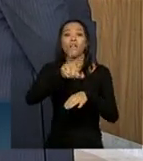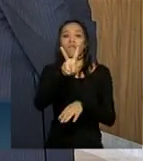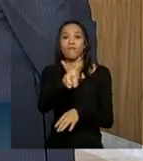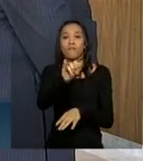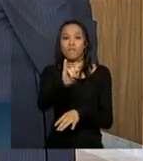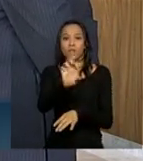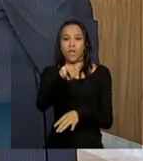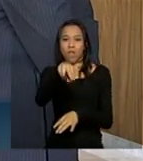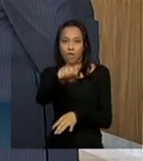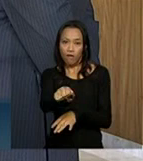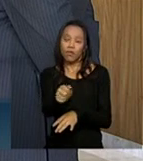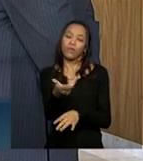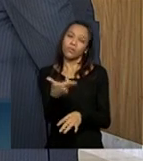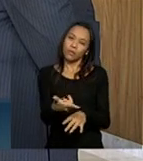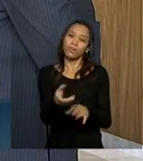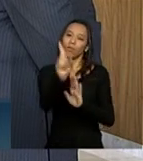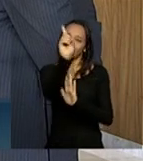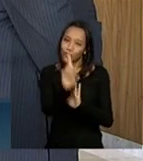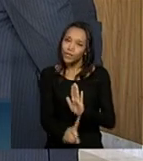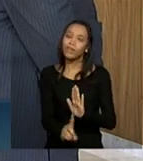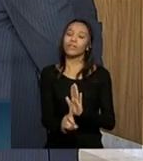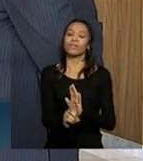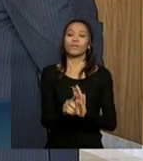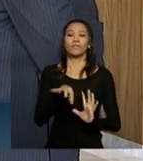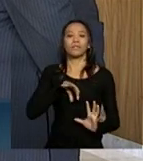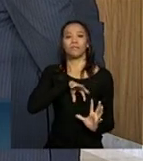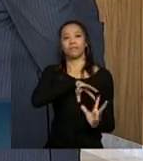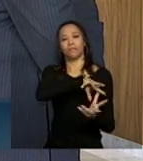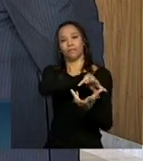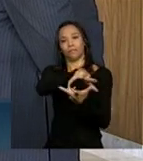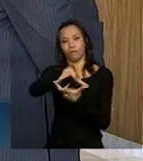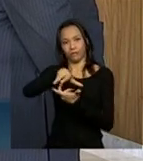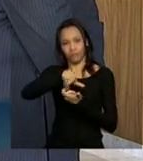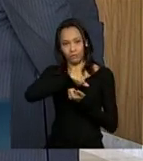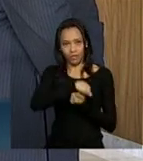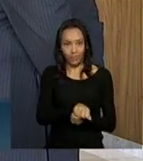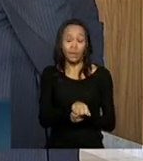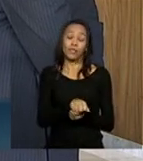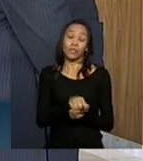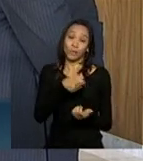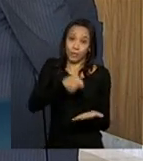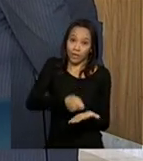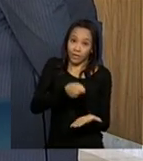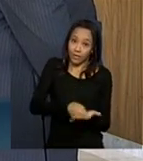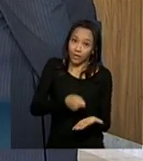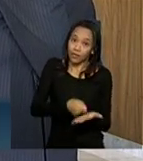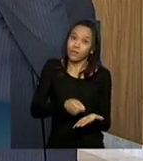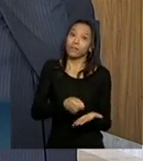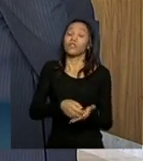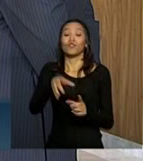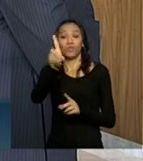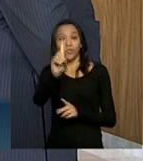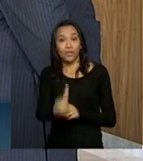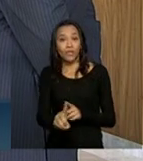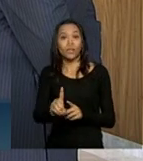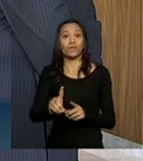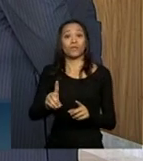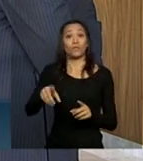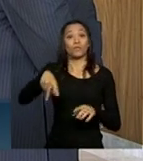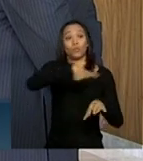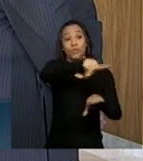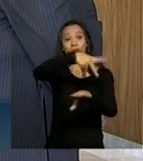sucedido na codificação do direito internacional relativo aos direitos e aos deveres dos países nas